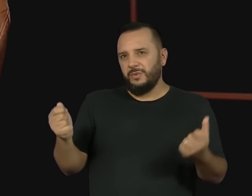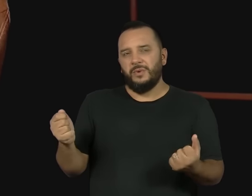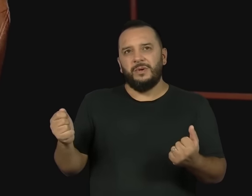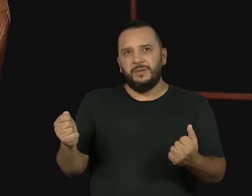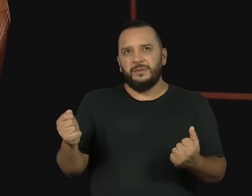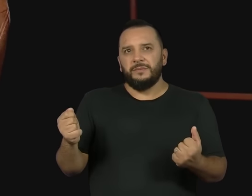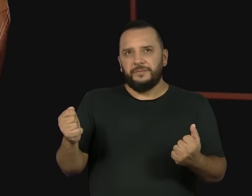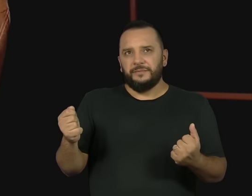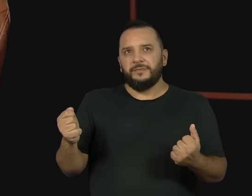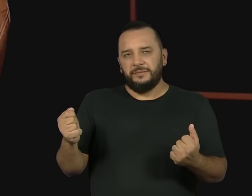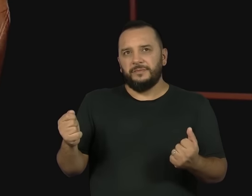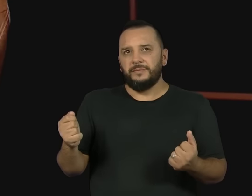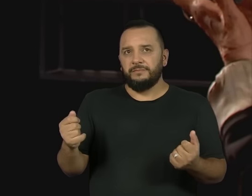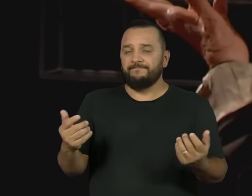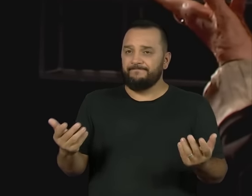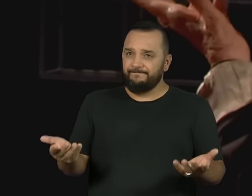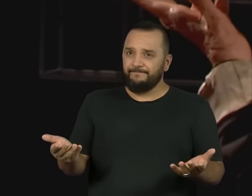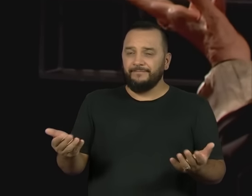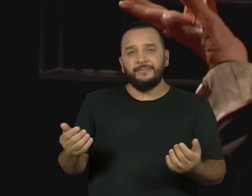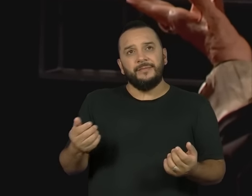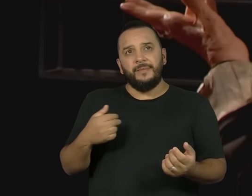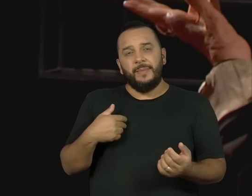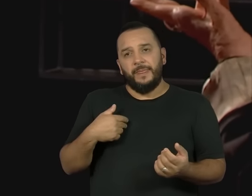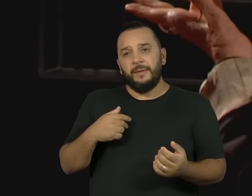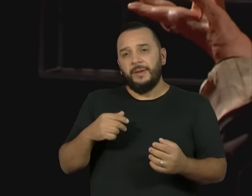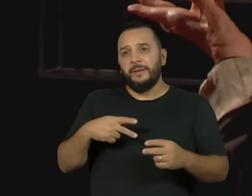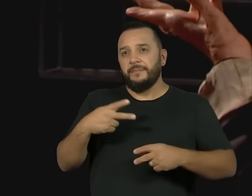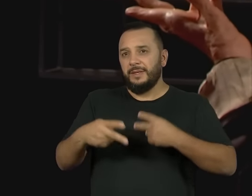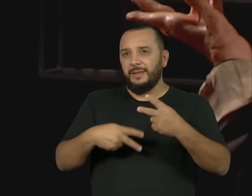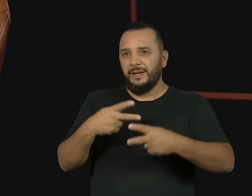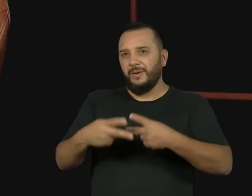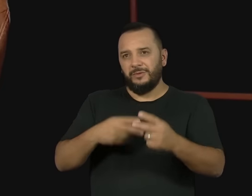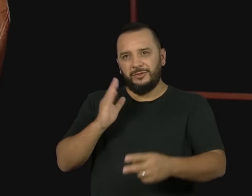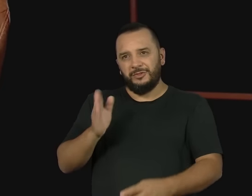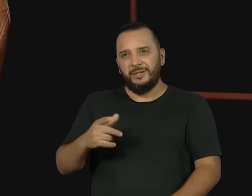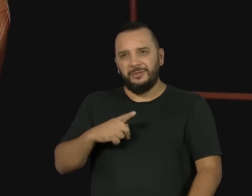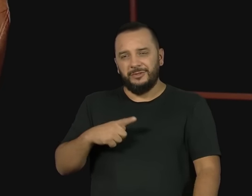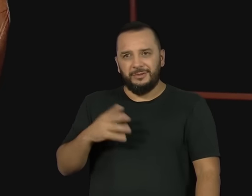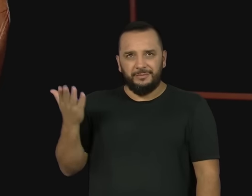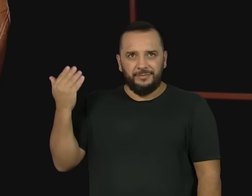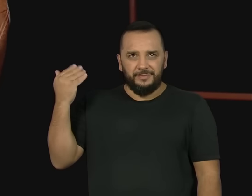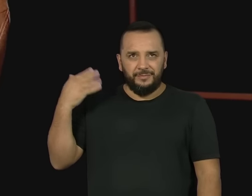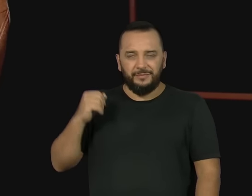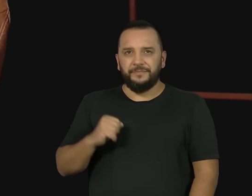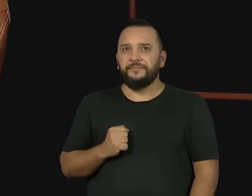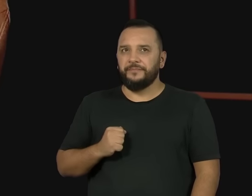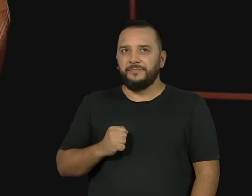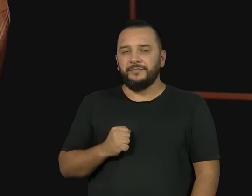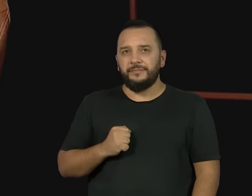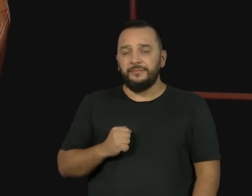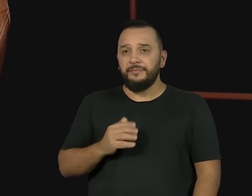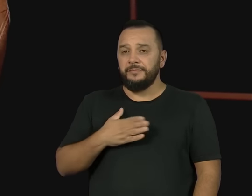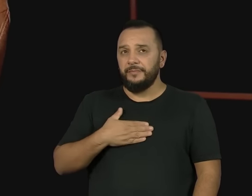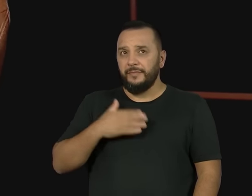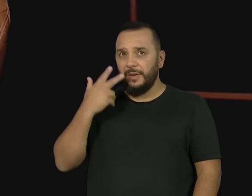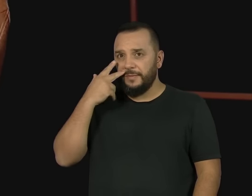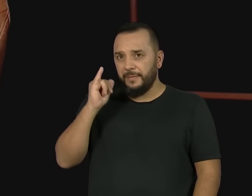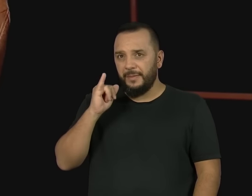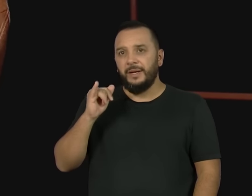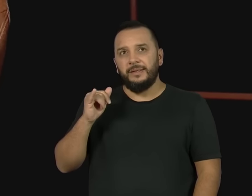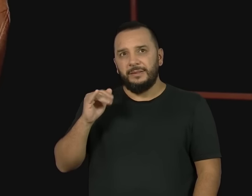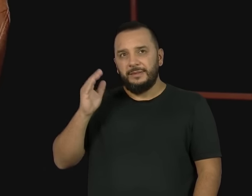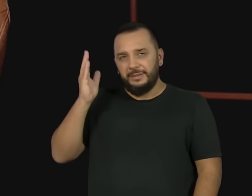que eles esperavam, para uma das bienais que já existiam. Tá? Então o papai ouviu que eles